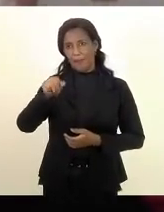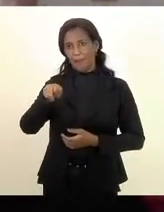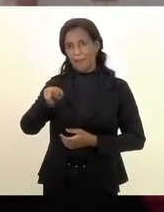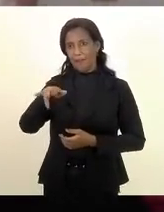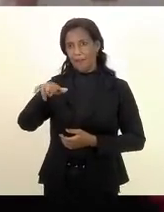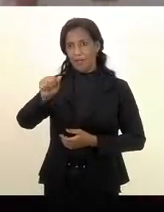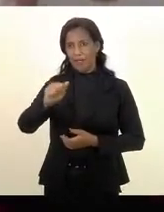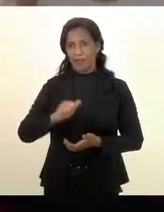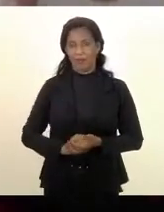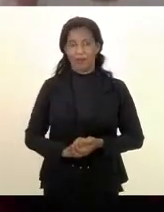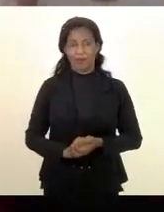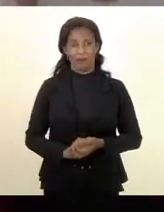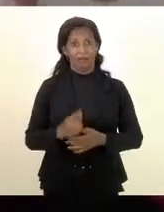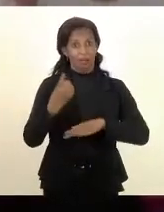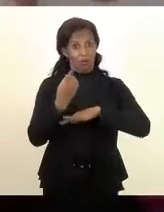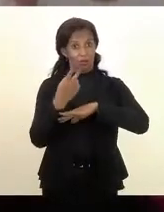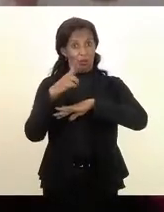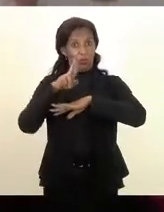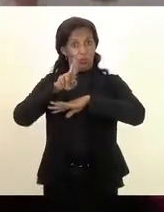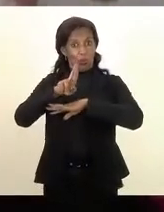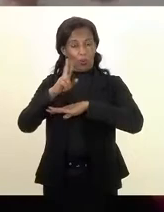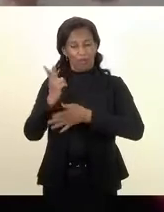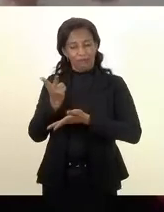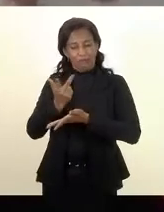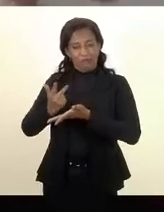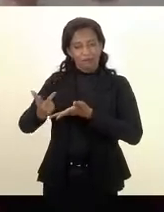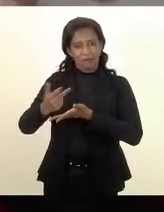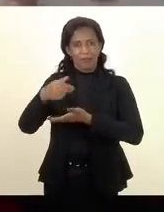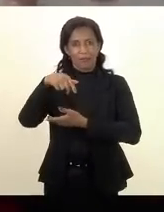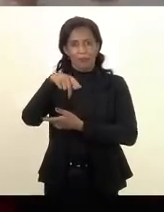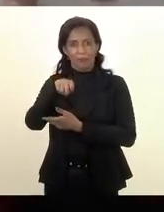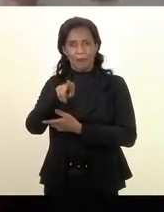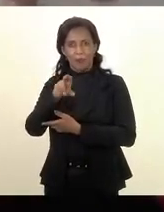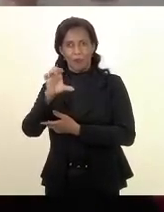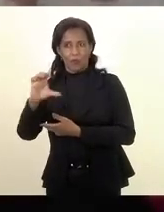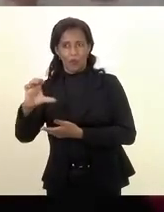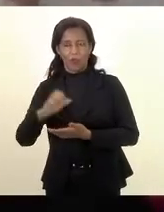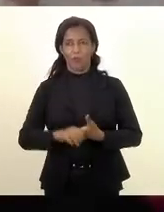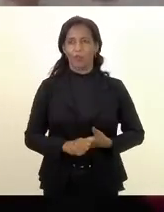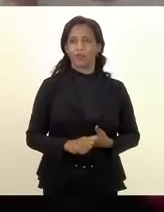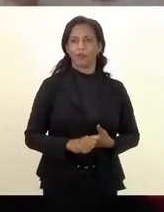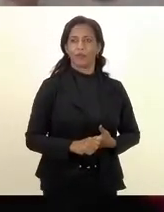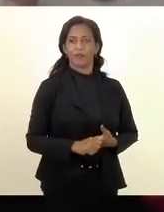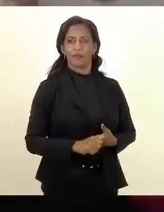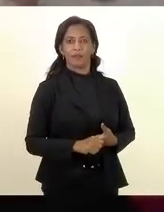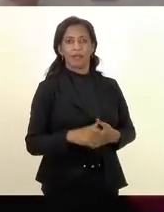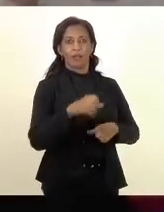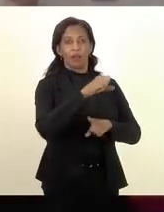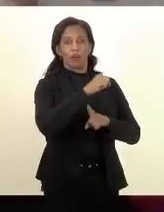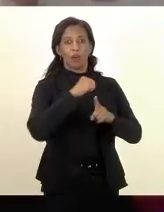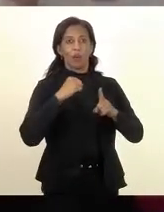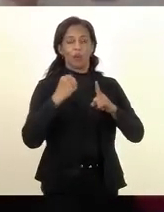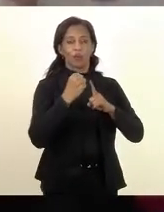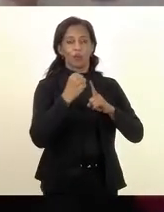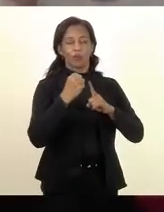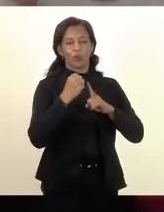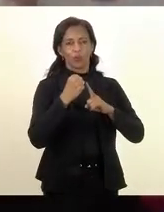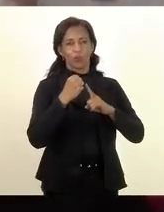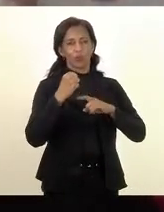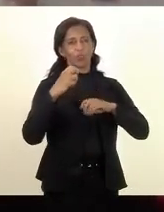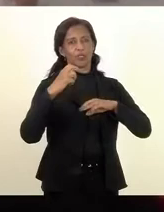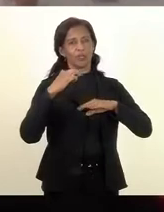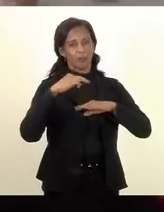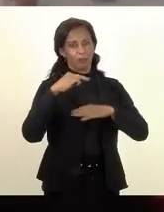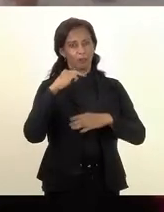é doutora em design pela PUC mestra em psicosociologia ela é